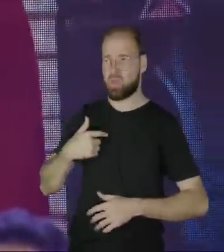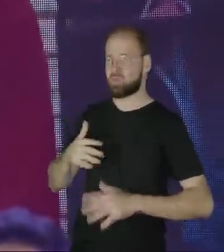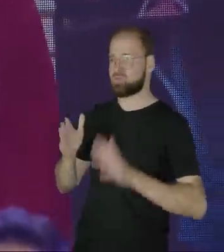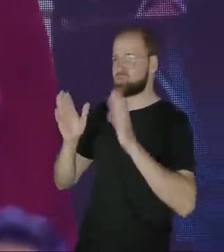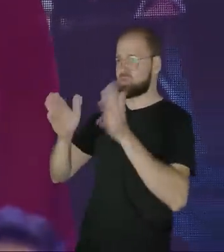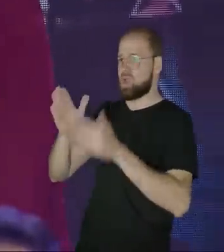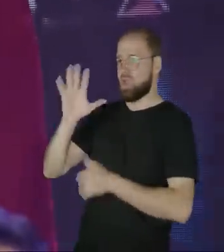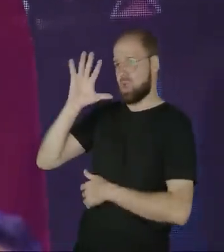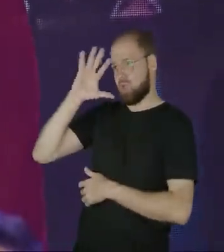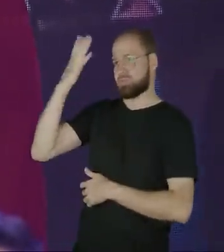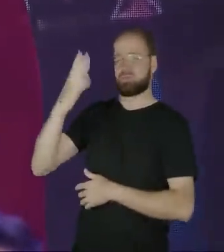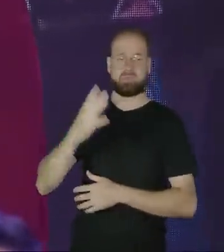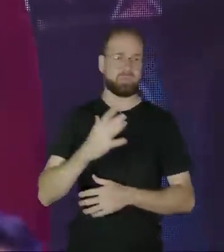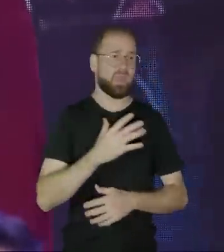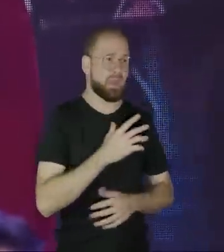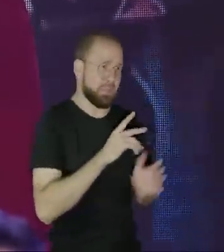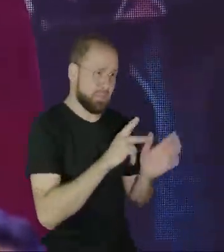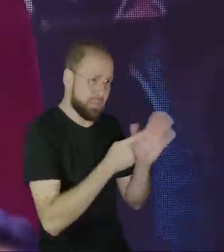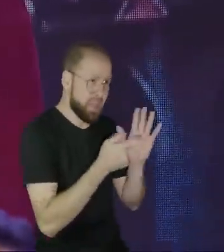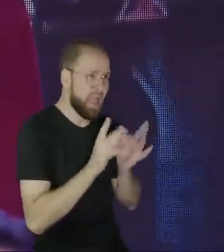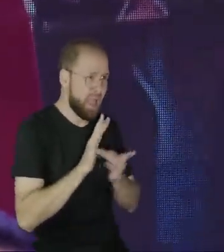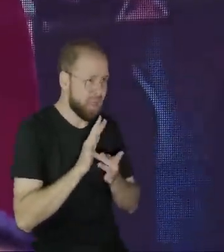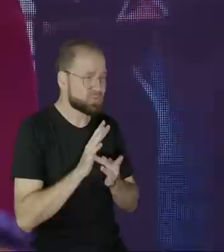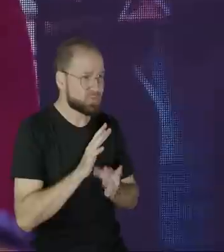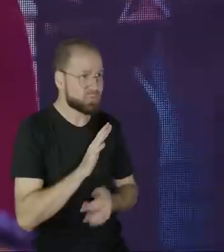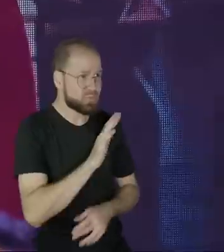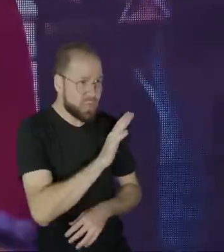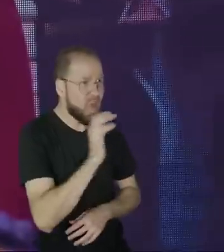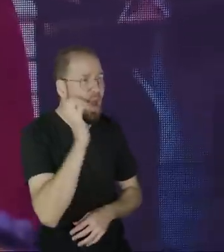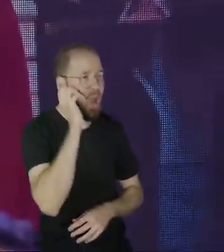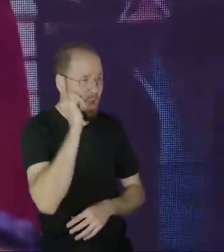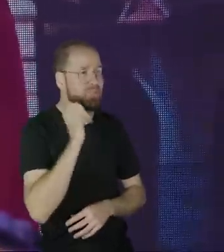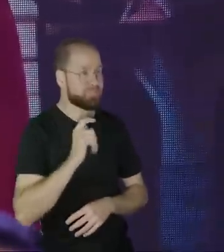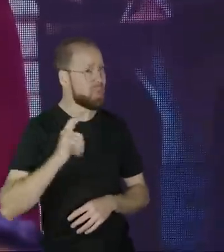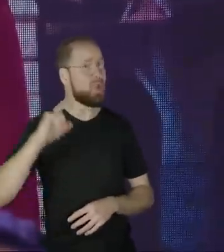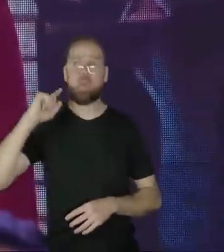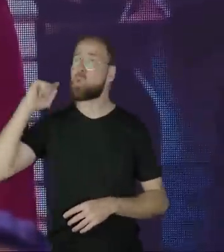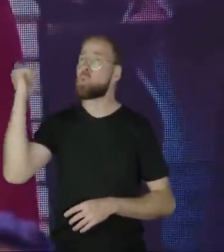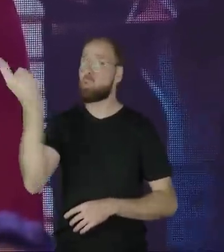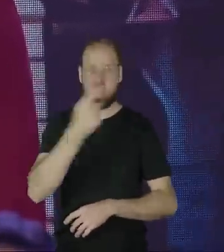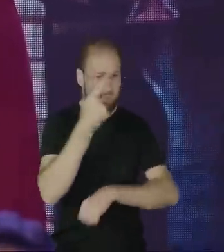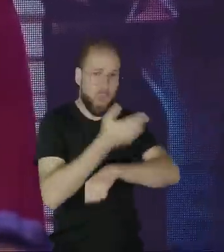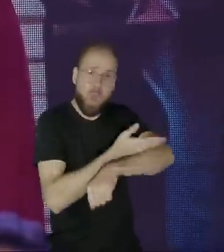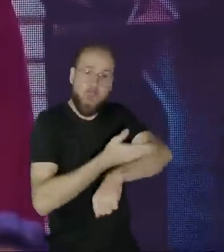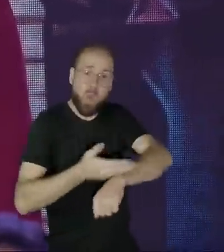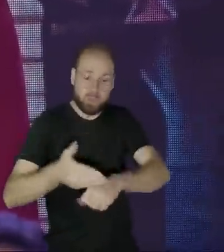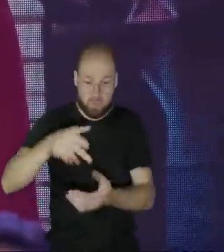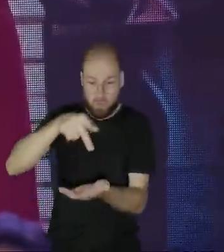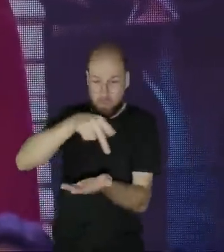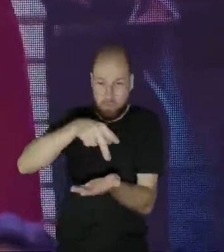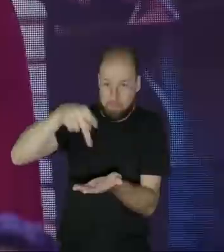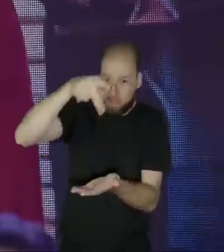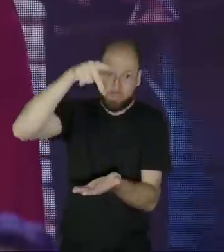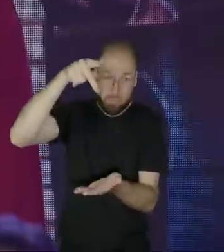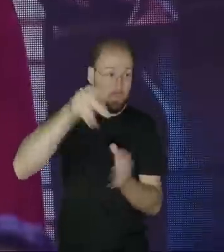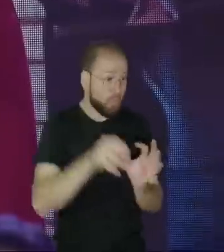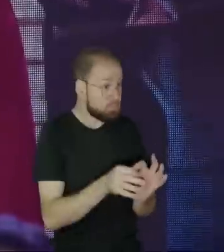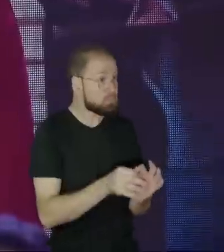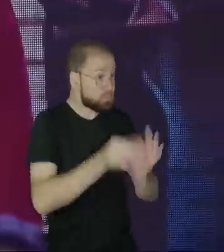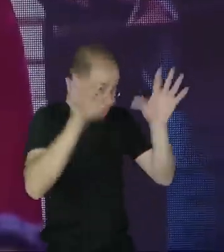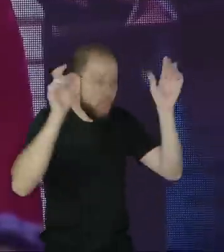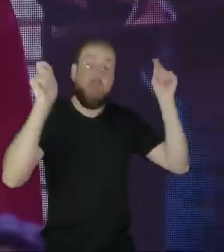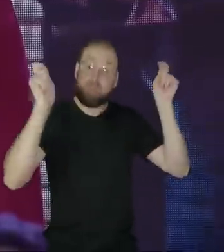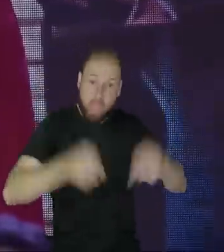decisão. Pilatos, ouça-me. Existe um costume em homenagem à Páscoa que permite o governador libertar um